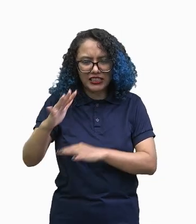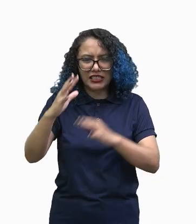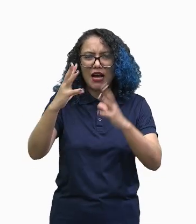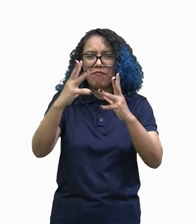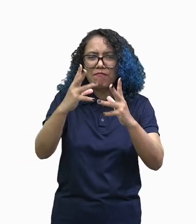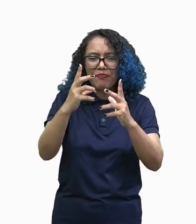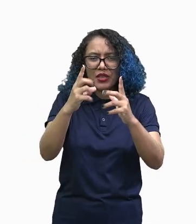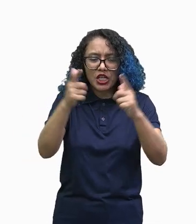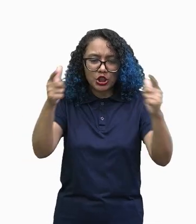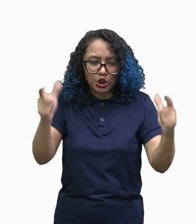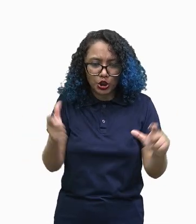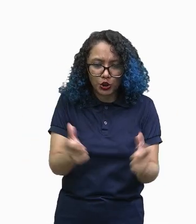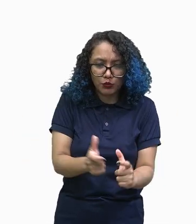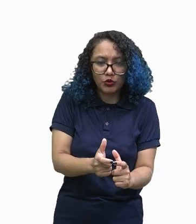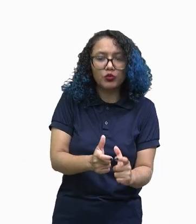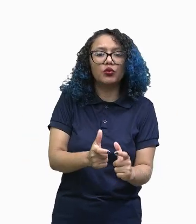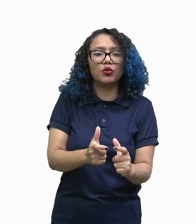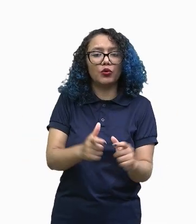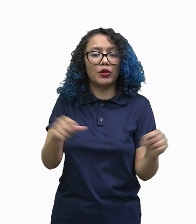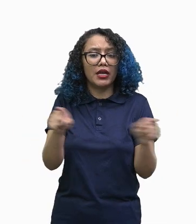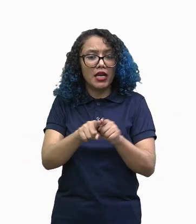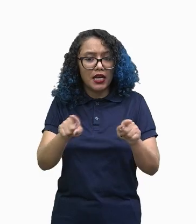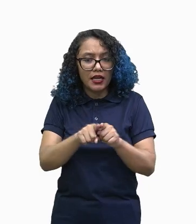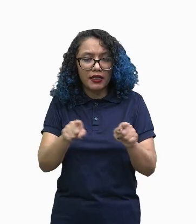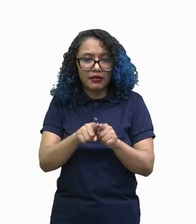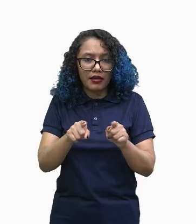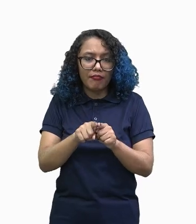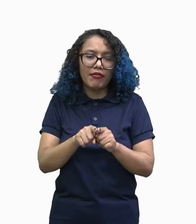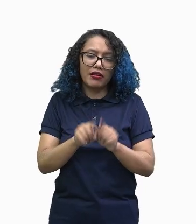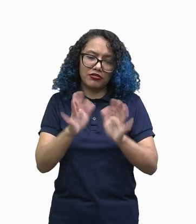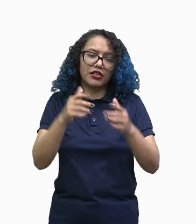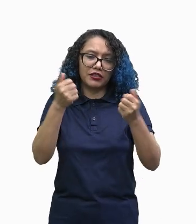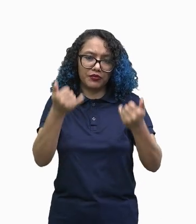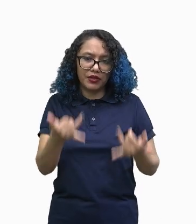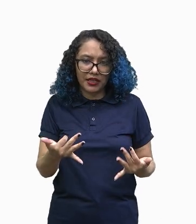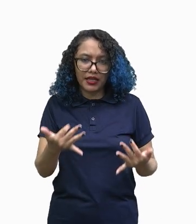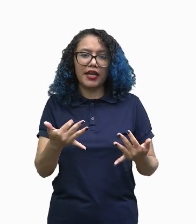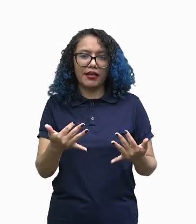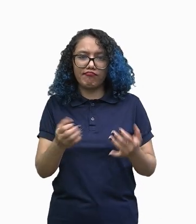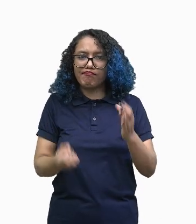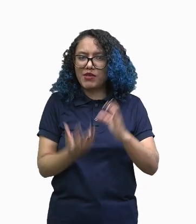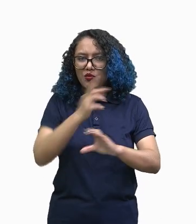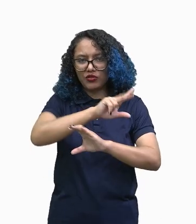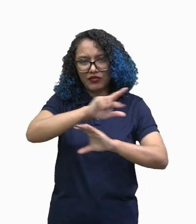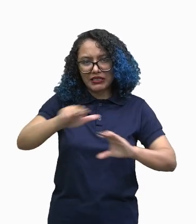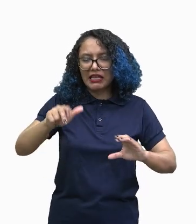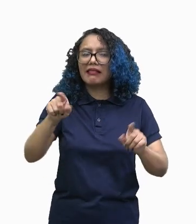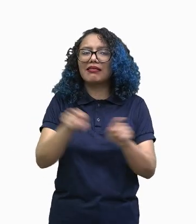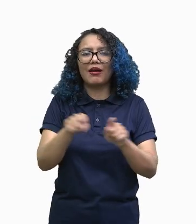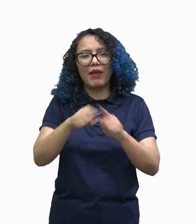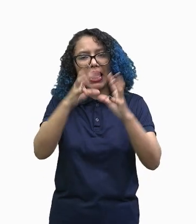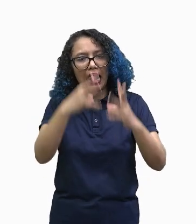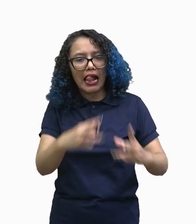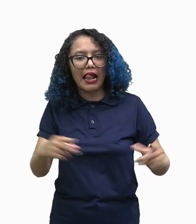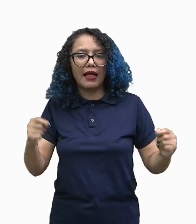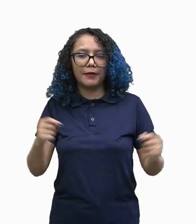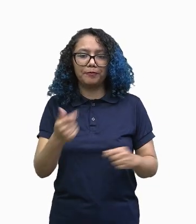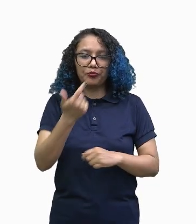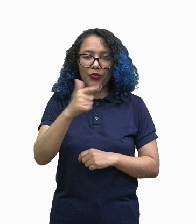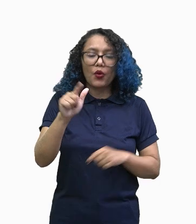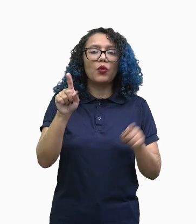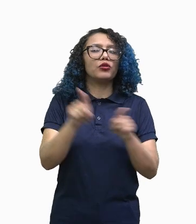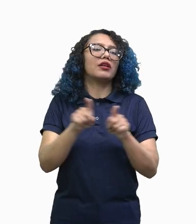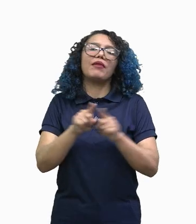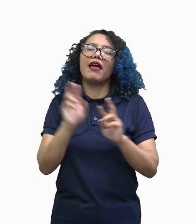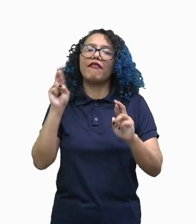comentei, a fragmentação de habitats e perda de biodiversidade naquela região. Isso. Mais um impacto ambiental relativo à exploração da